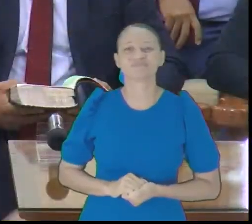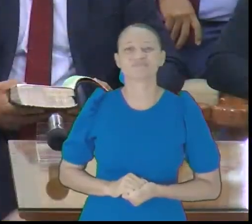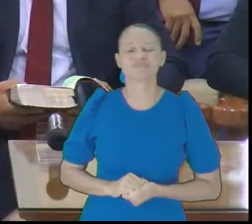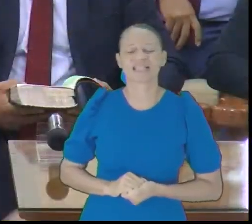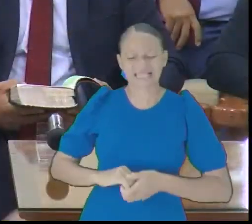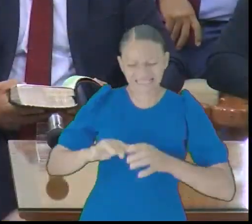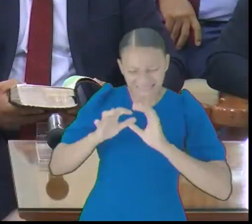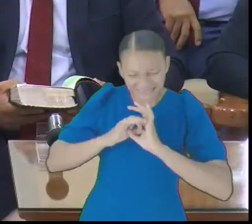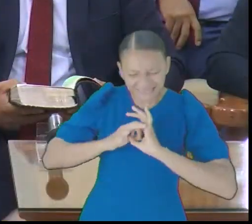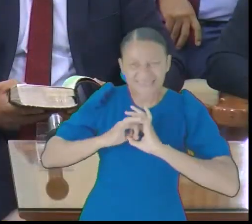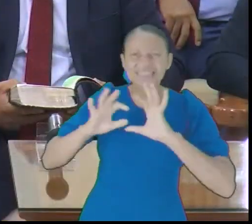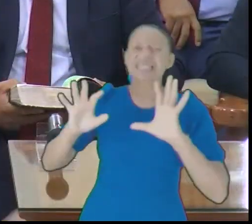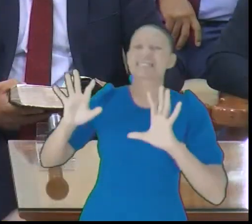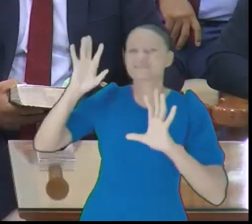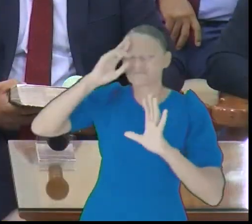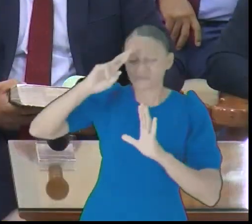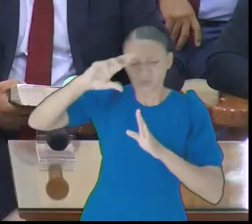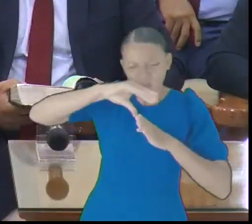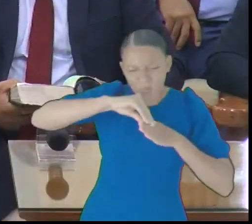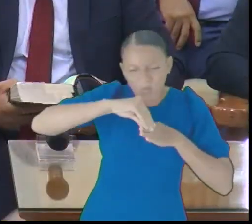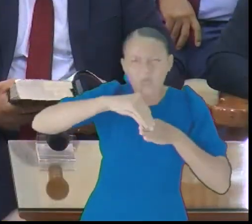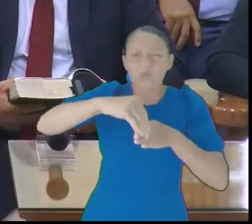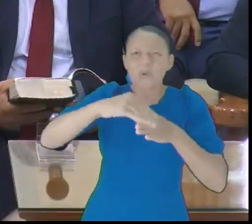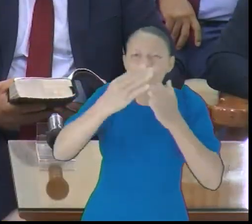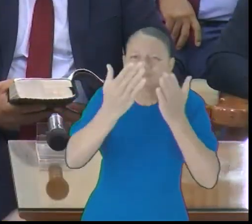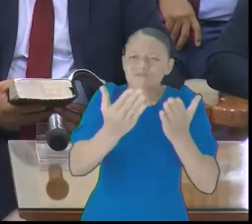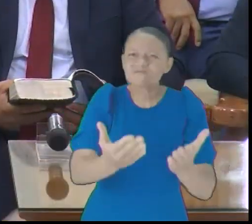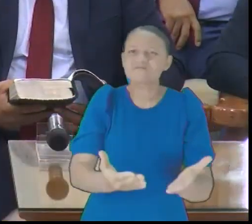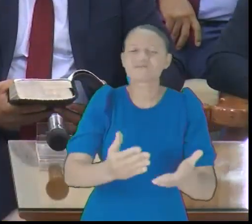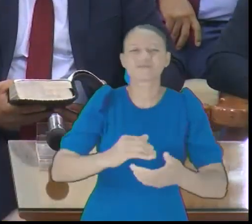Deixa ele te conduzir.